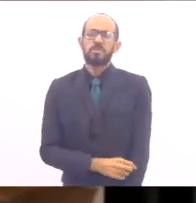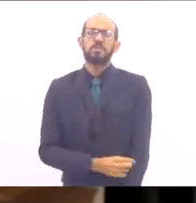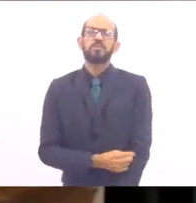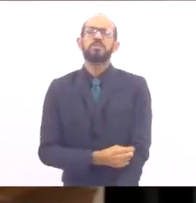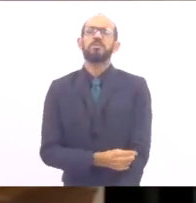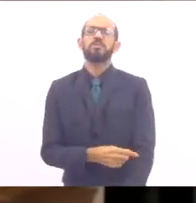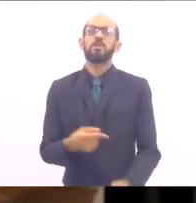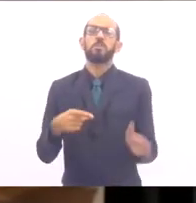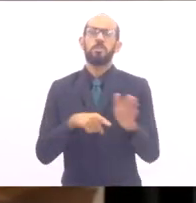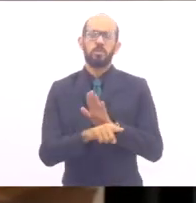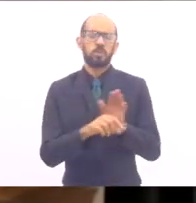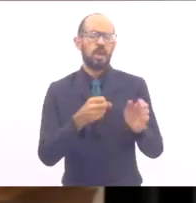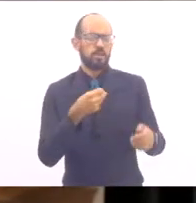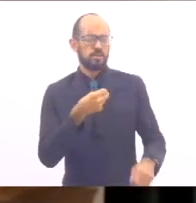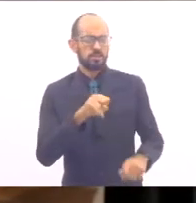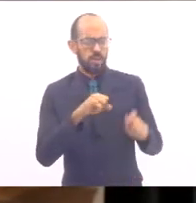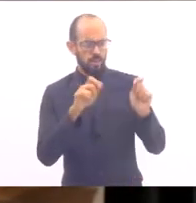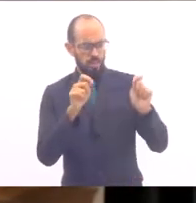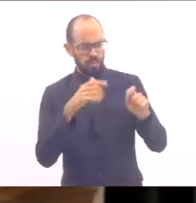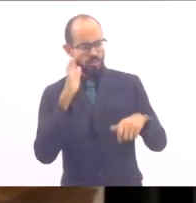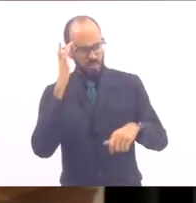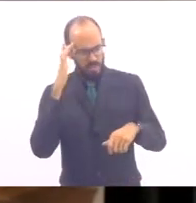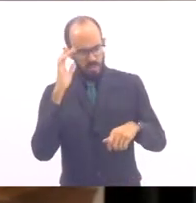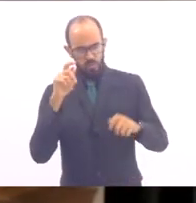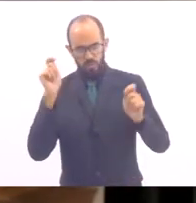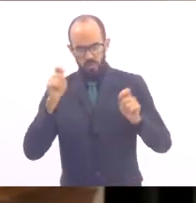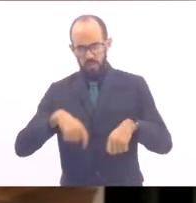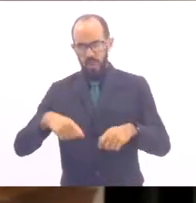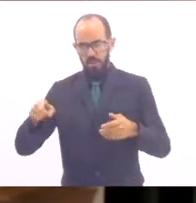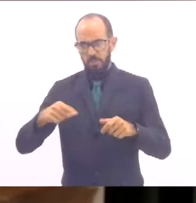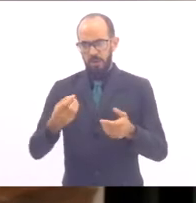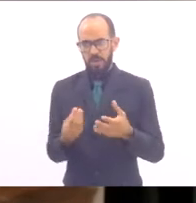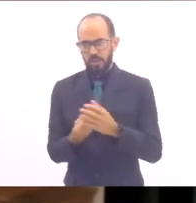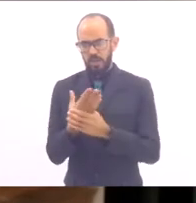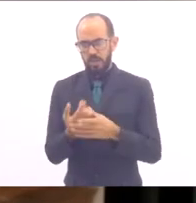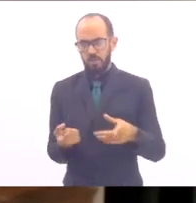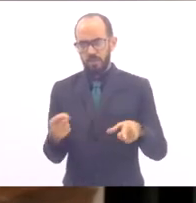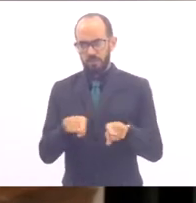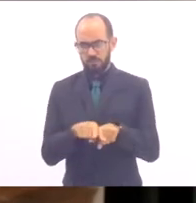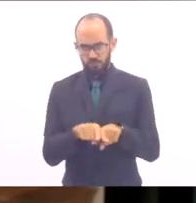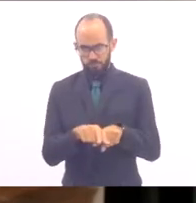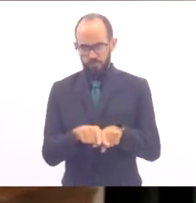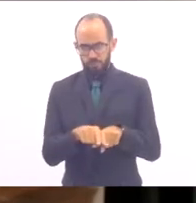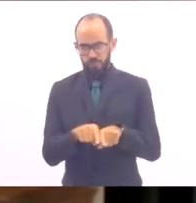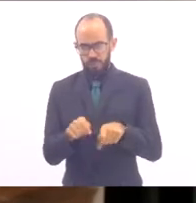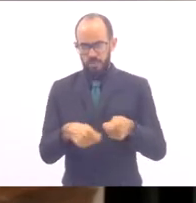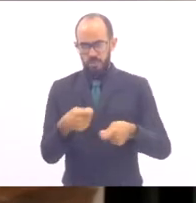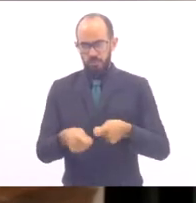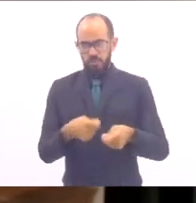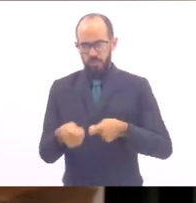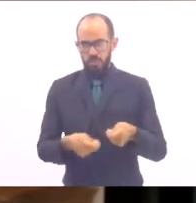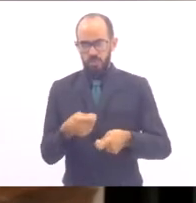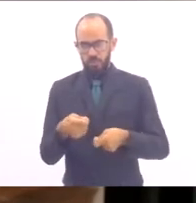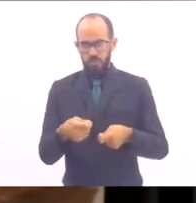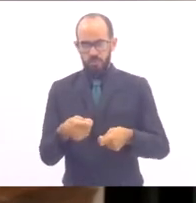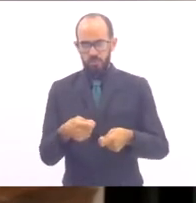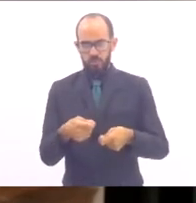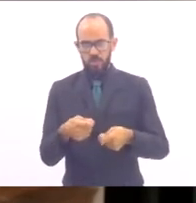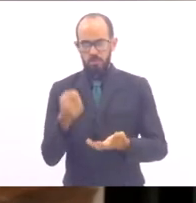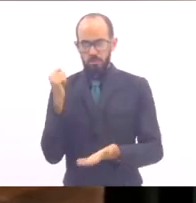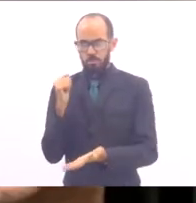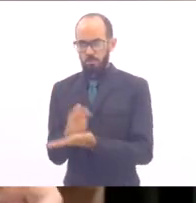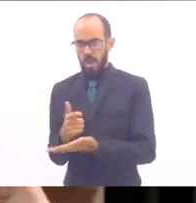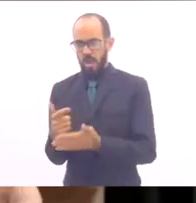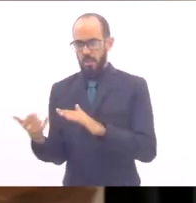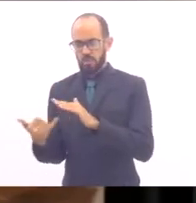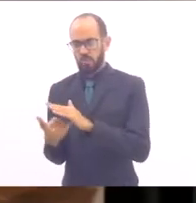possibilidade de que possa se estabelecer uma parceria onde as gerenciadoras paguem as